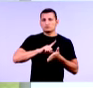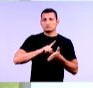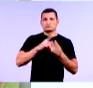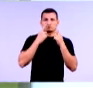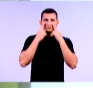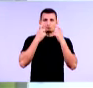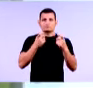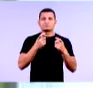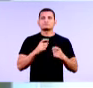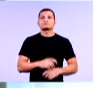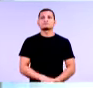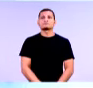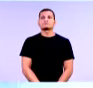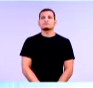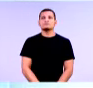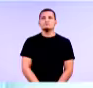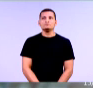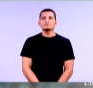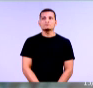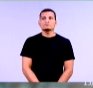interessante.